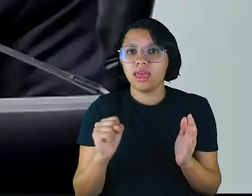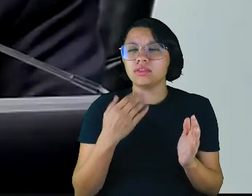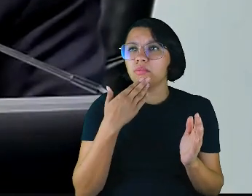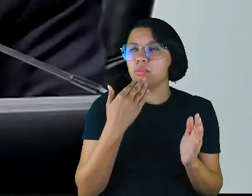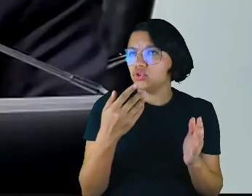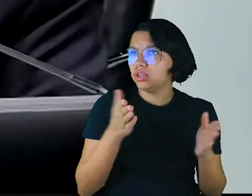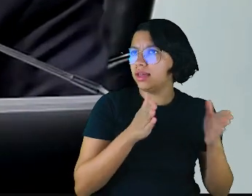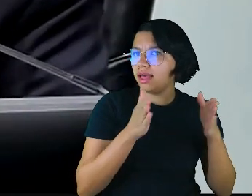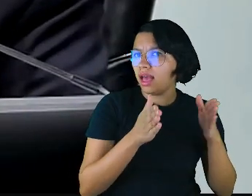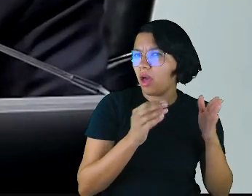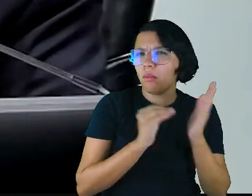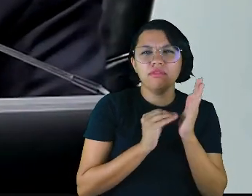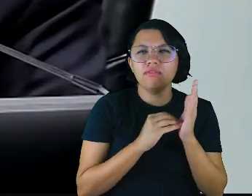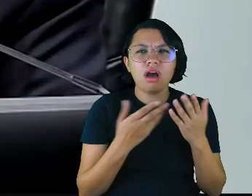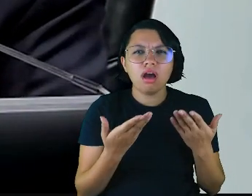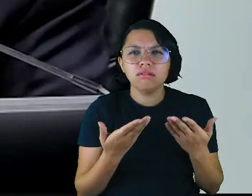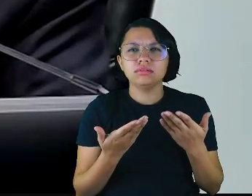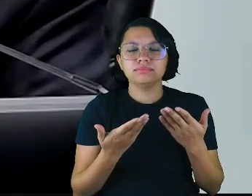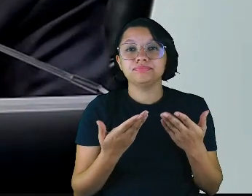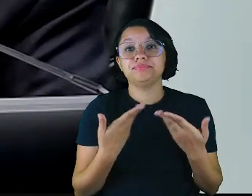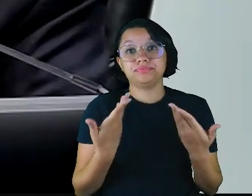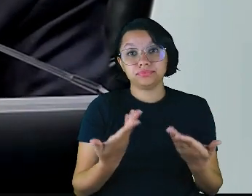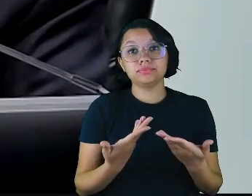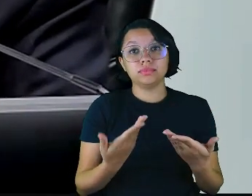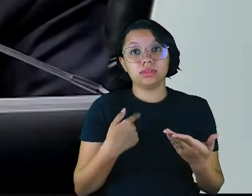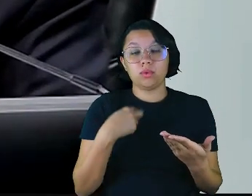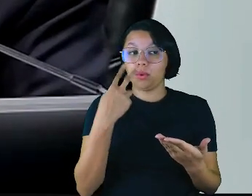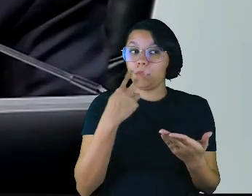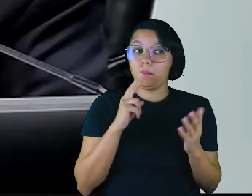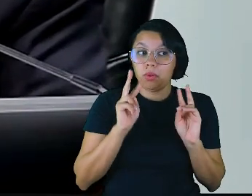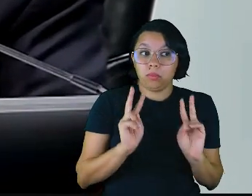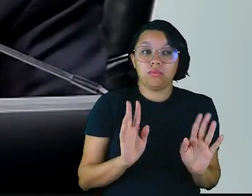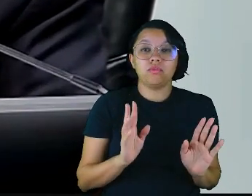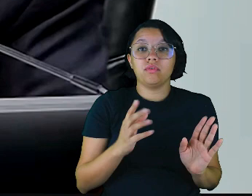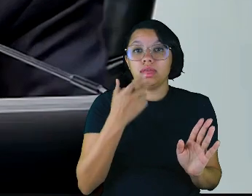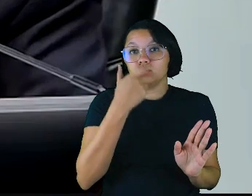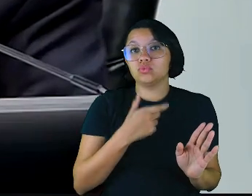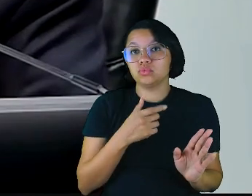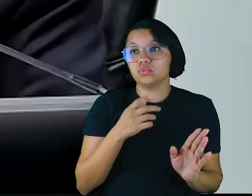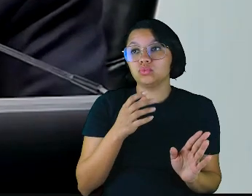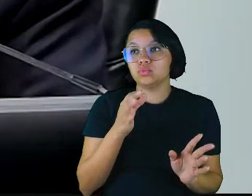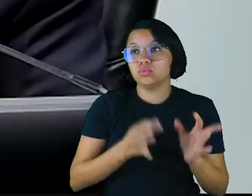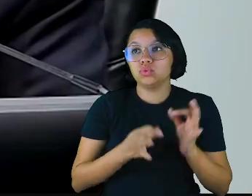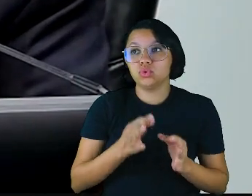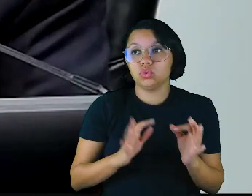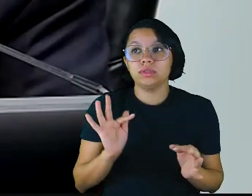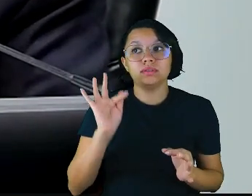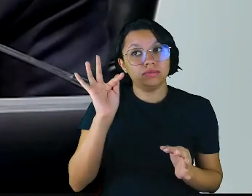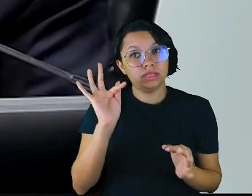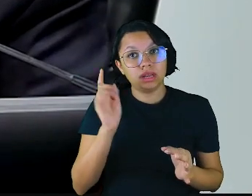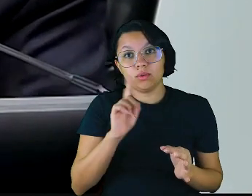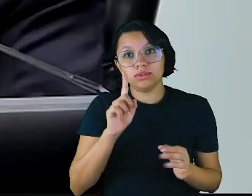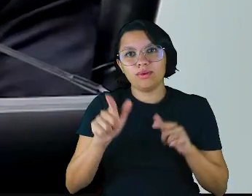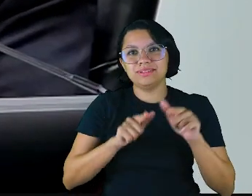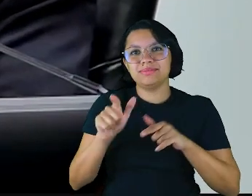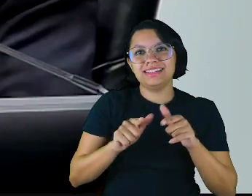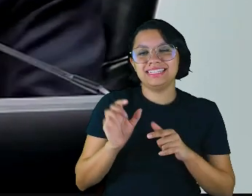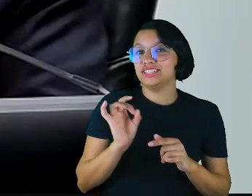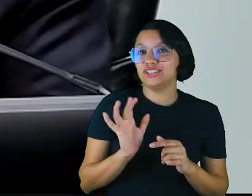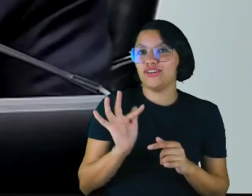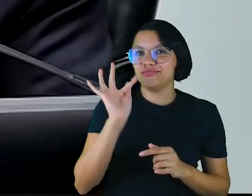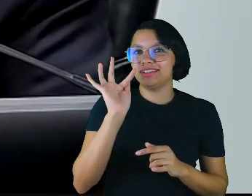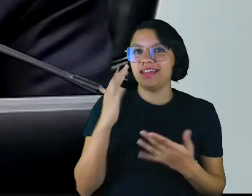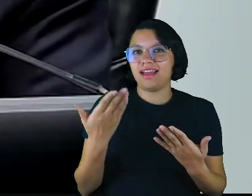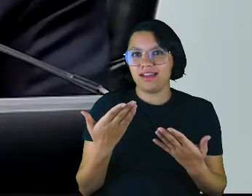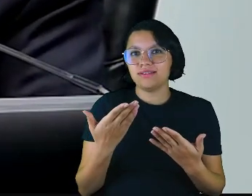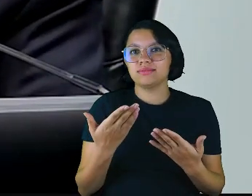naquela época. Então, assim, isso, a meu ver, né, como juiz federal, não trabalhista,